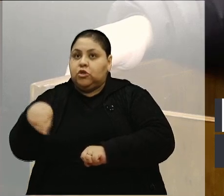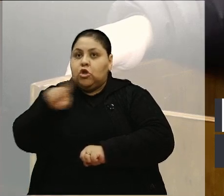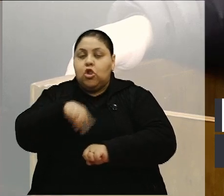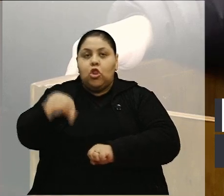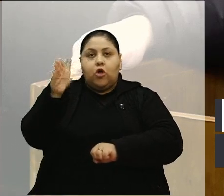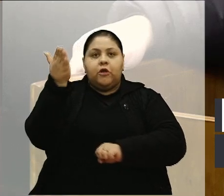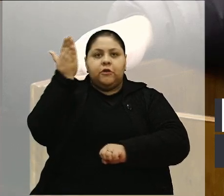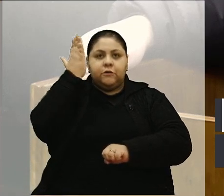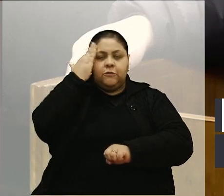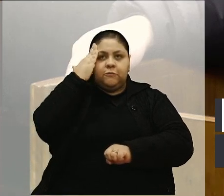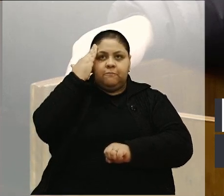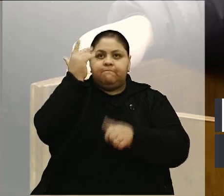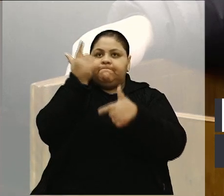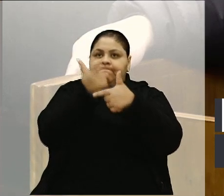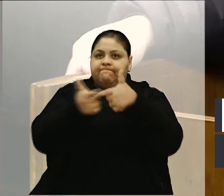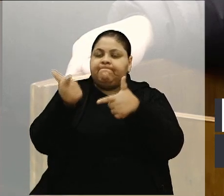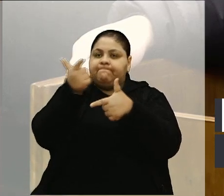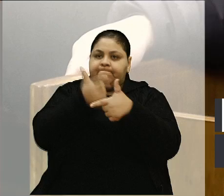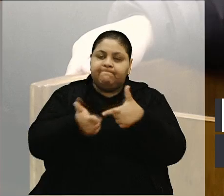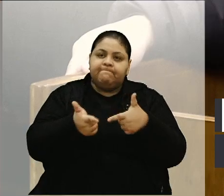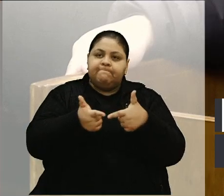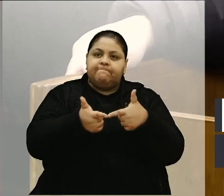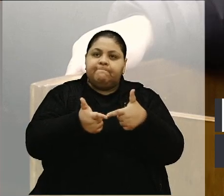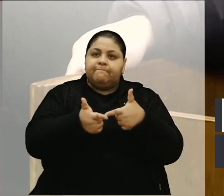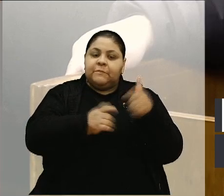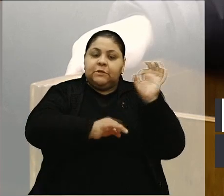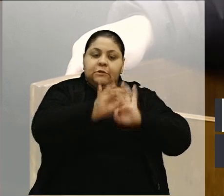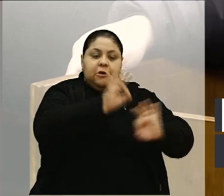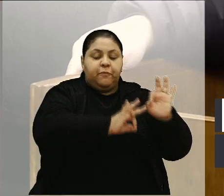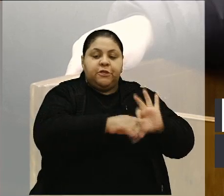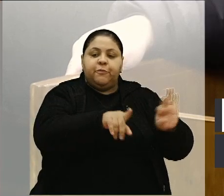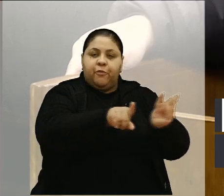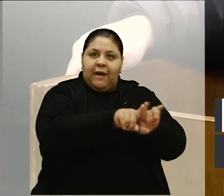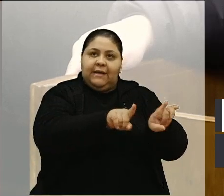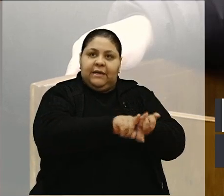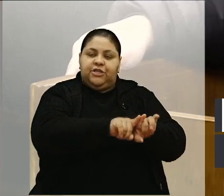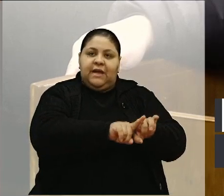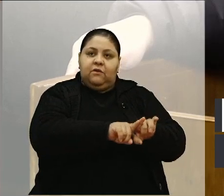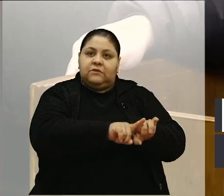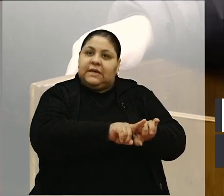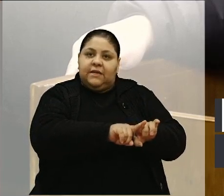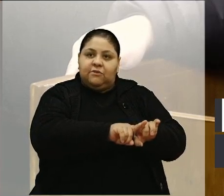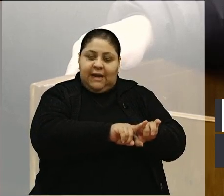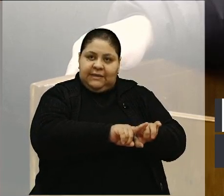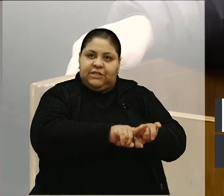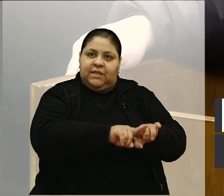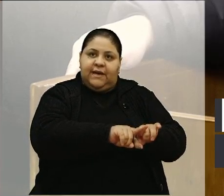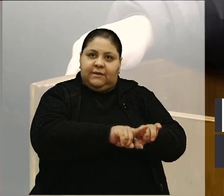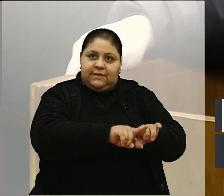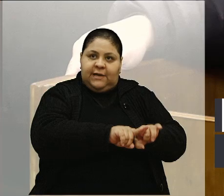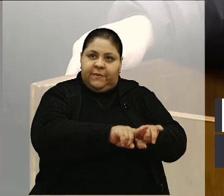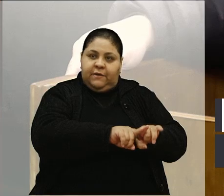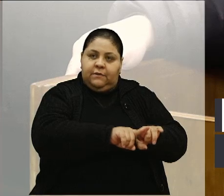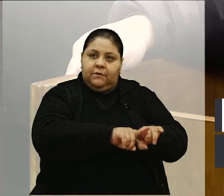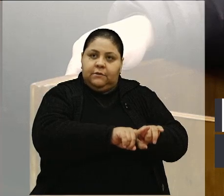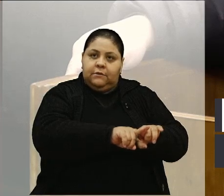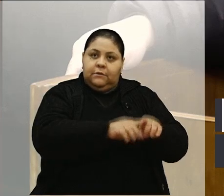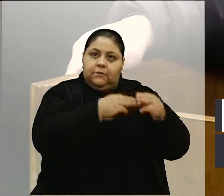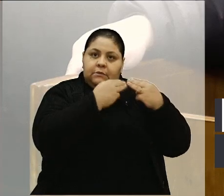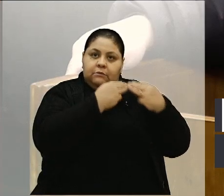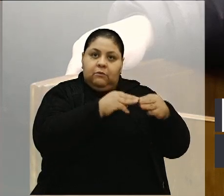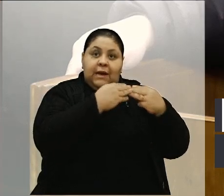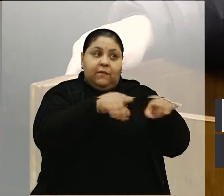que a situação ainda não foi regularizada, o bairro, para poder pavimentar. Precisamos de